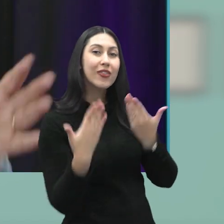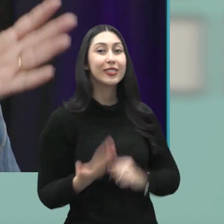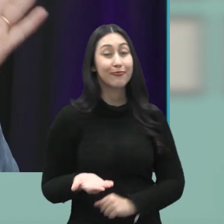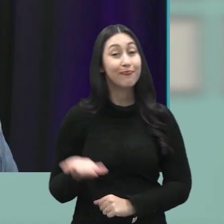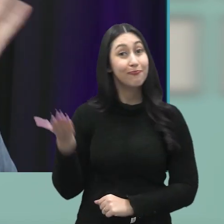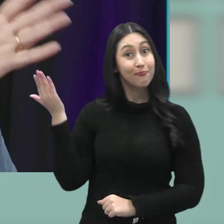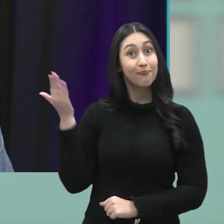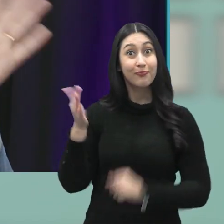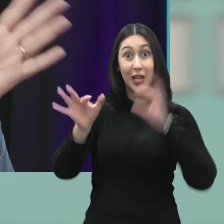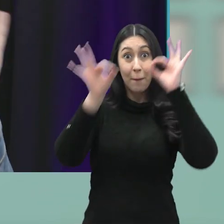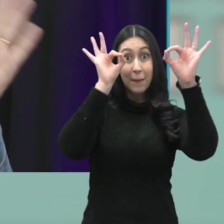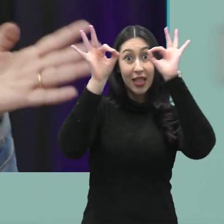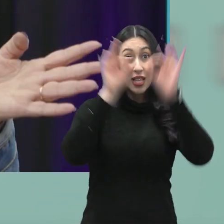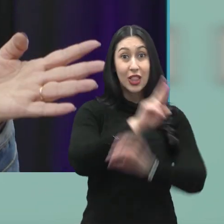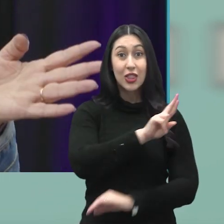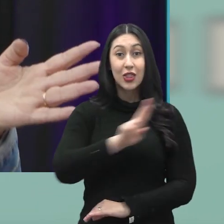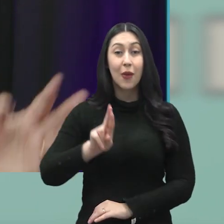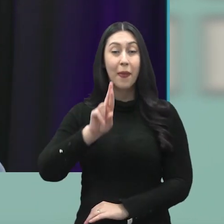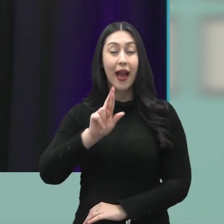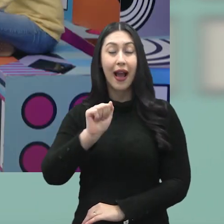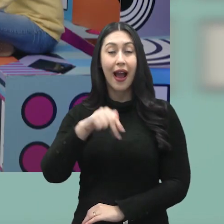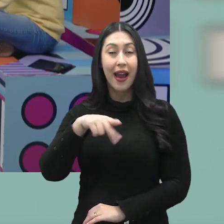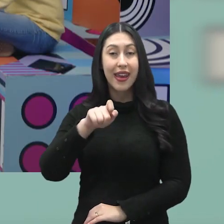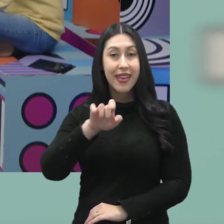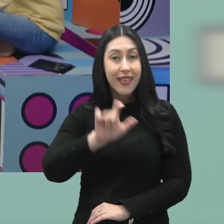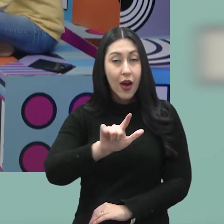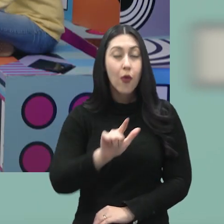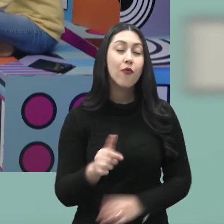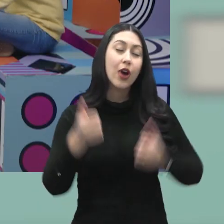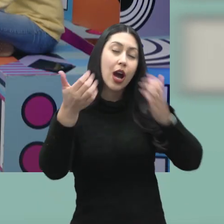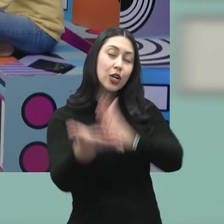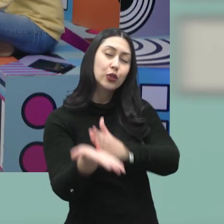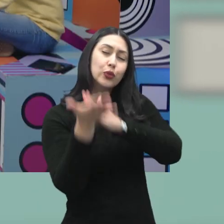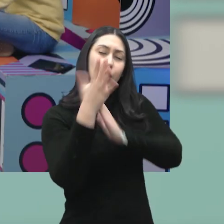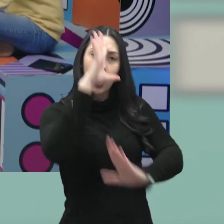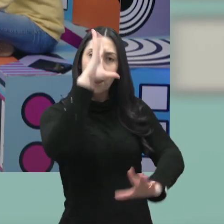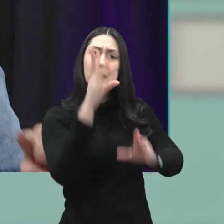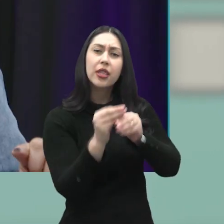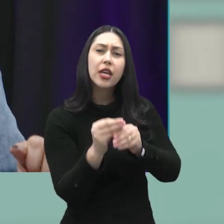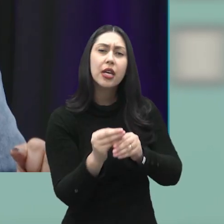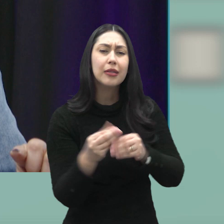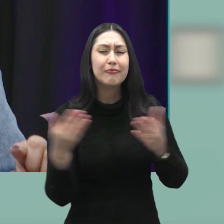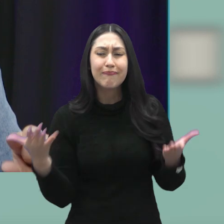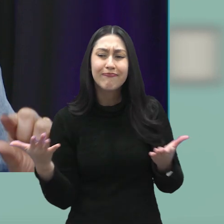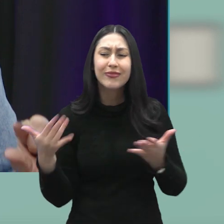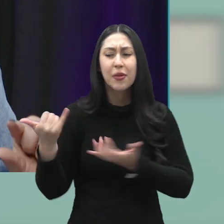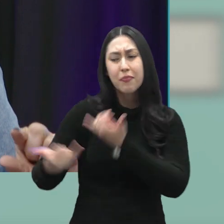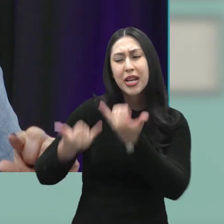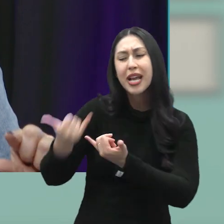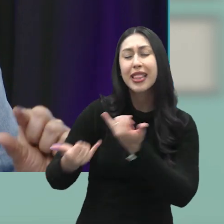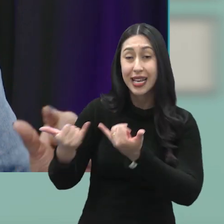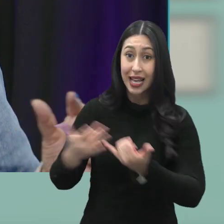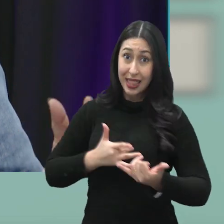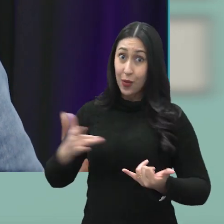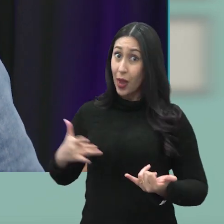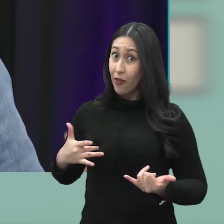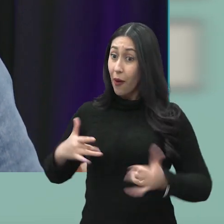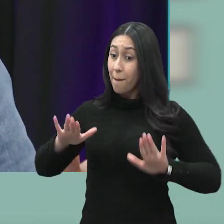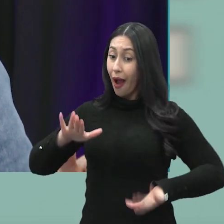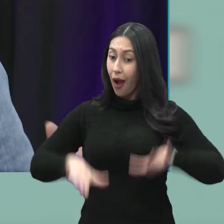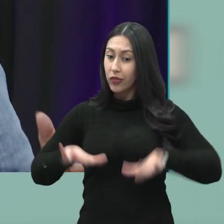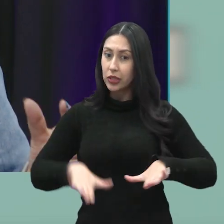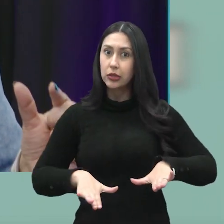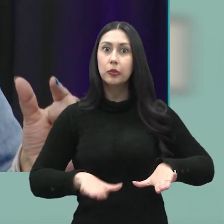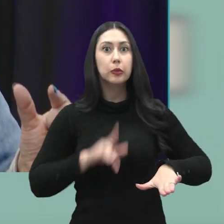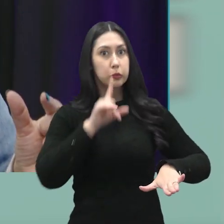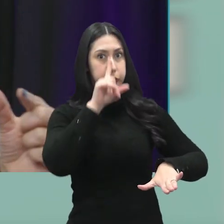a psicanalista Raquel Armelin. Ela vai nos ajudar a entender até que ponto esse hobby pode ser saudável e